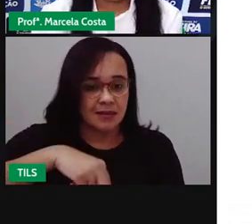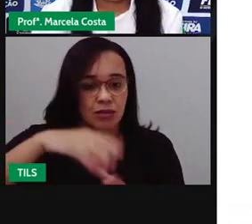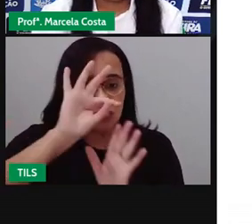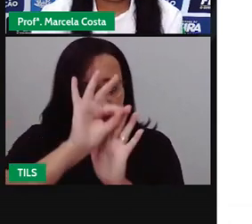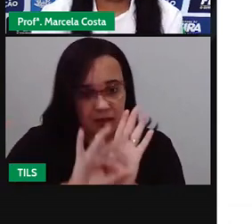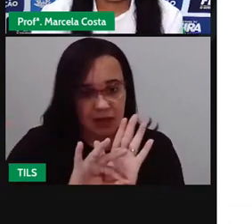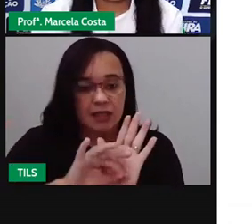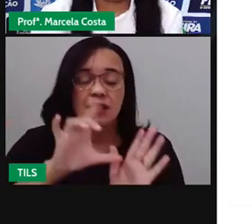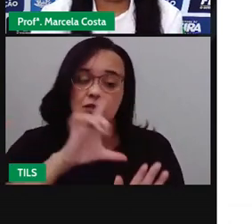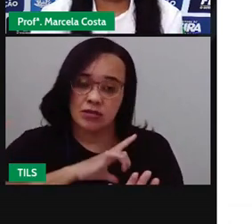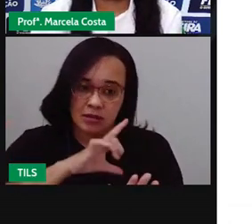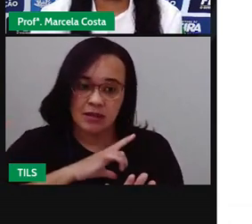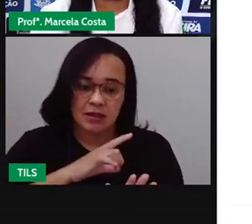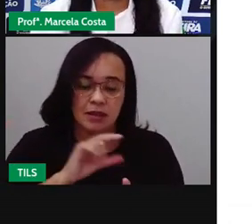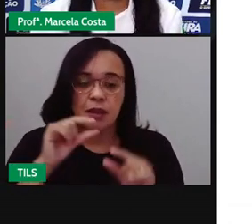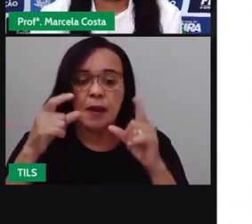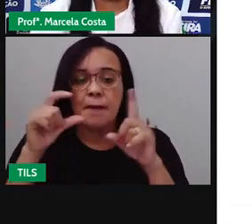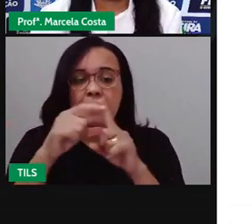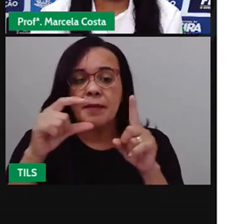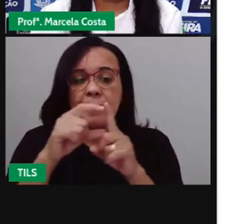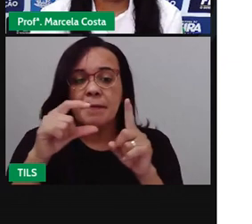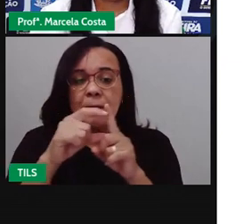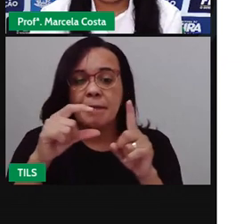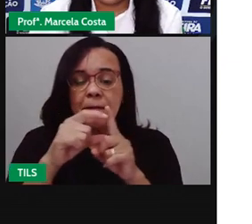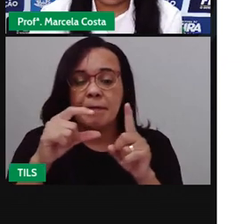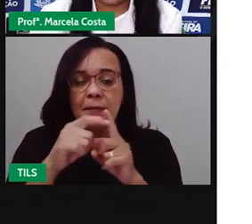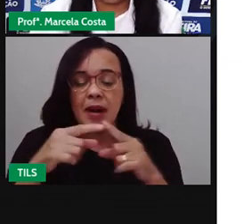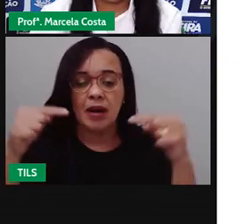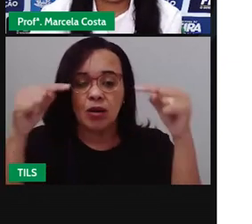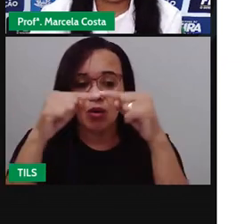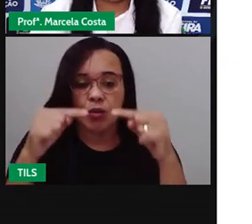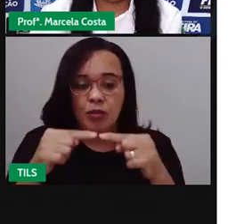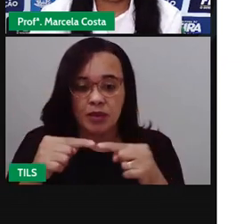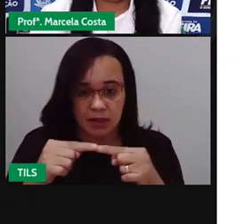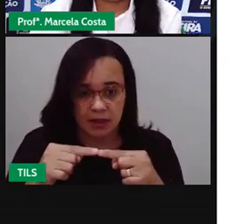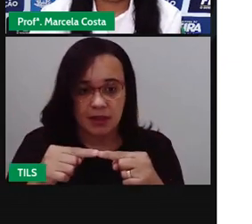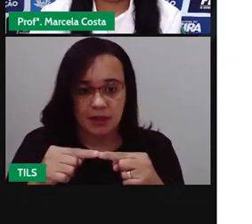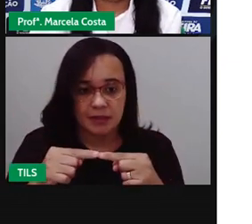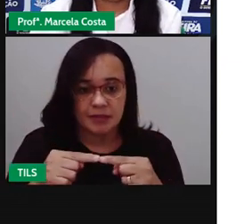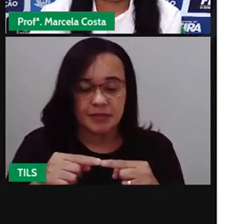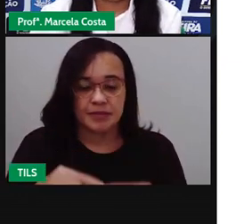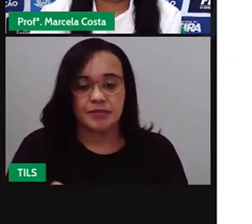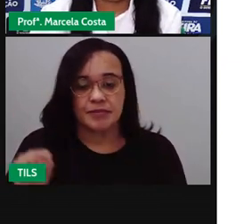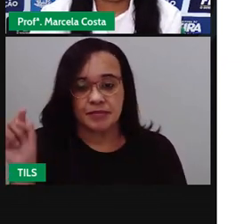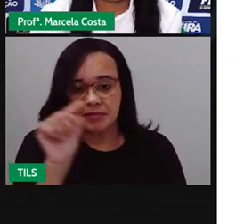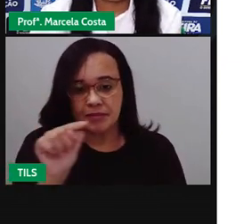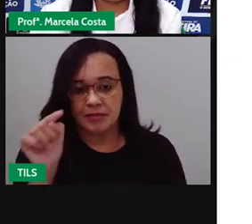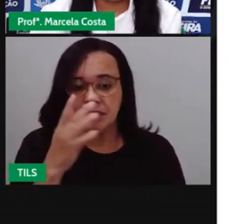as palavras rimadas. Sertão, São João.